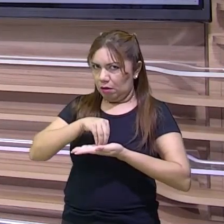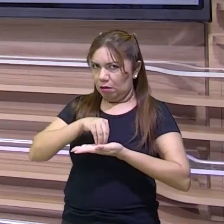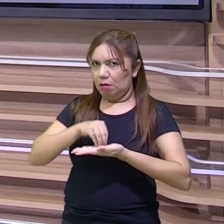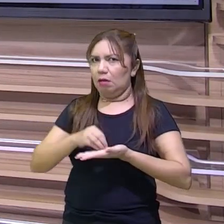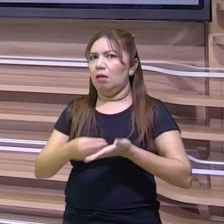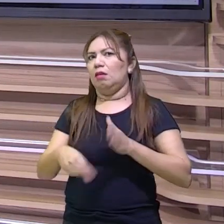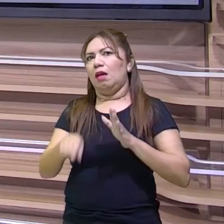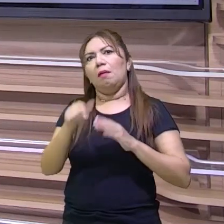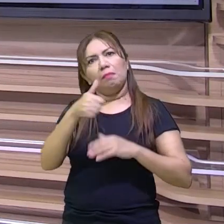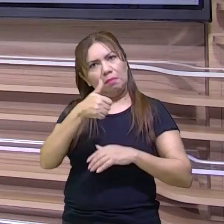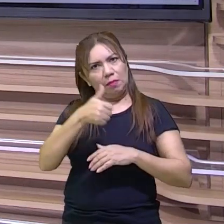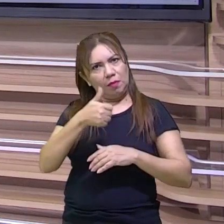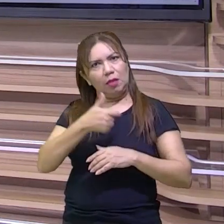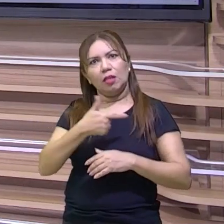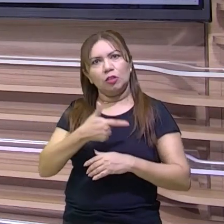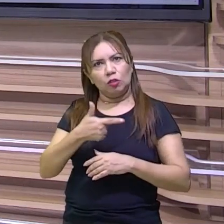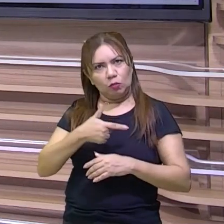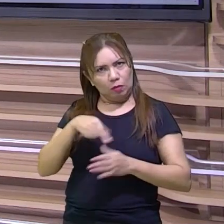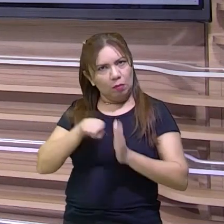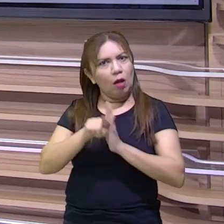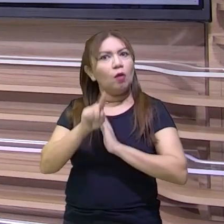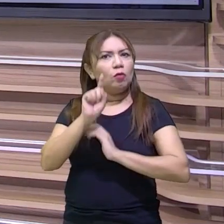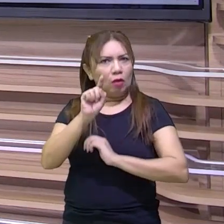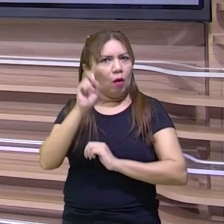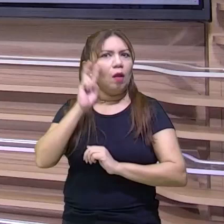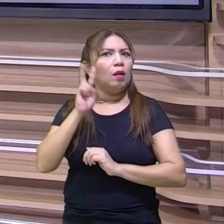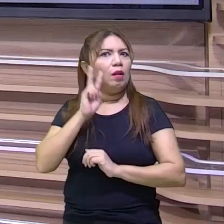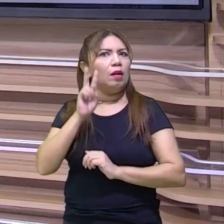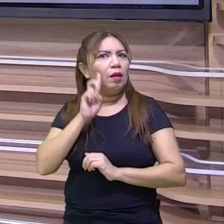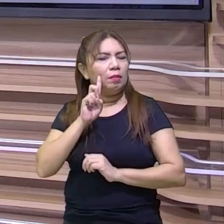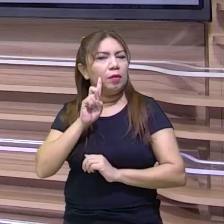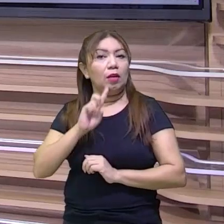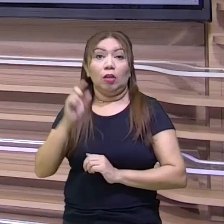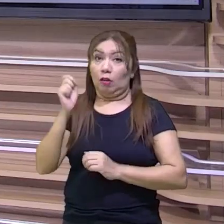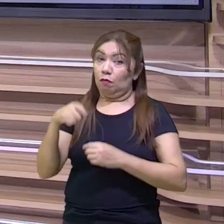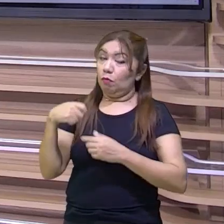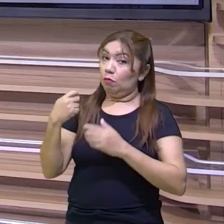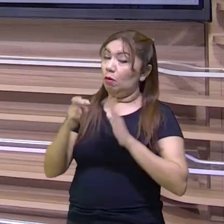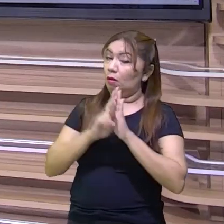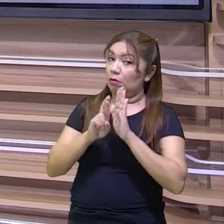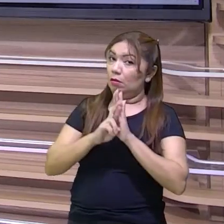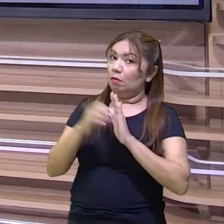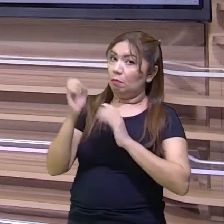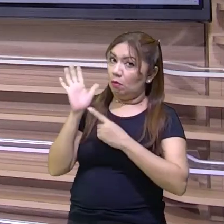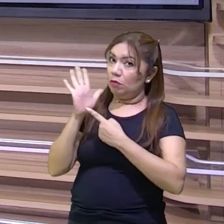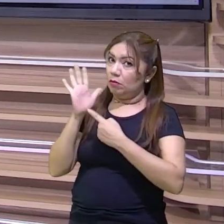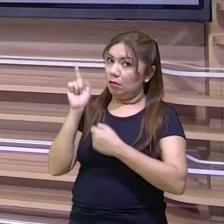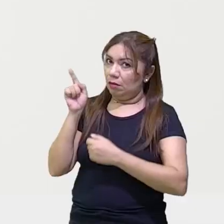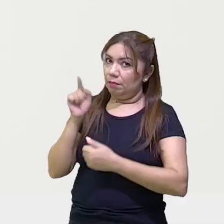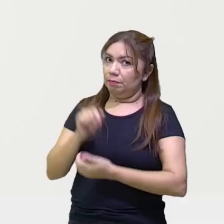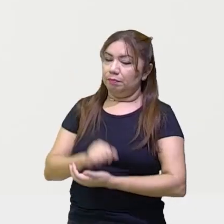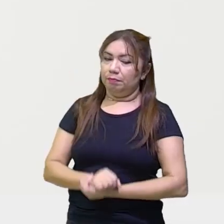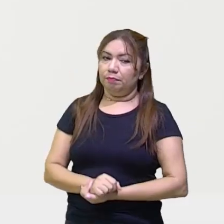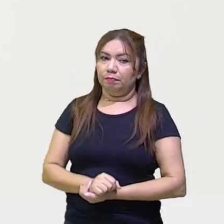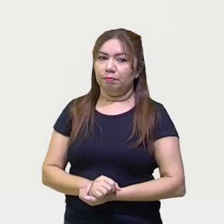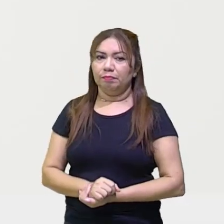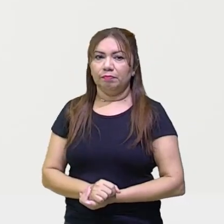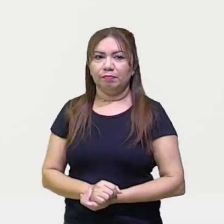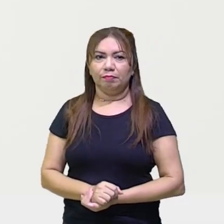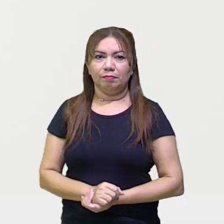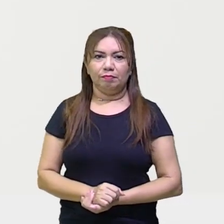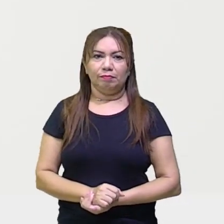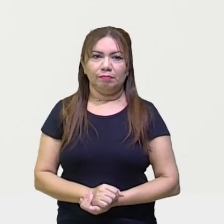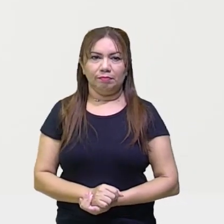primeira questão, na minha segunda questão. Eu vou lembrar das regras e vou sinalizar. Agora a gente vai ver. Vamos lá? Para correção?